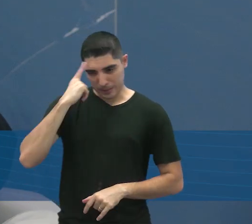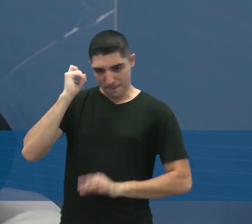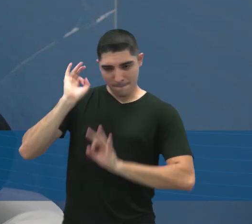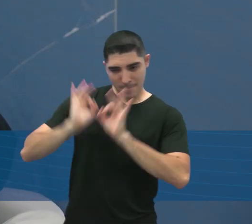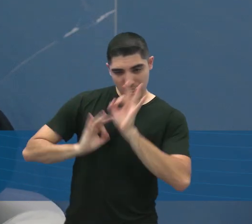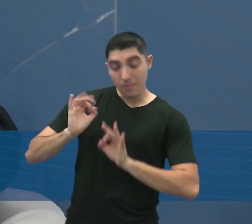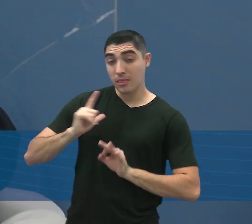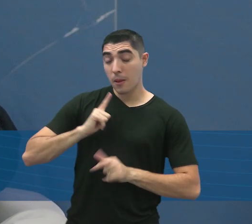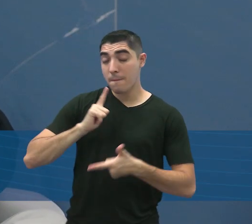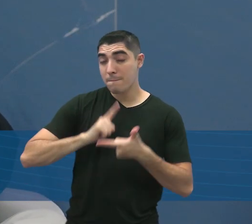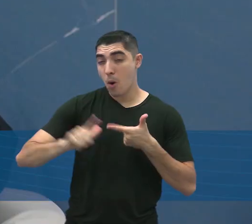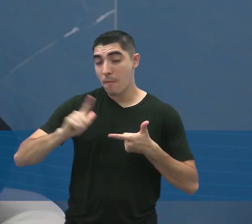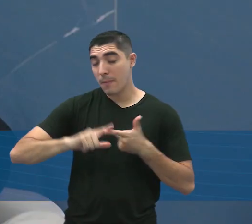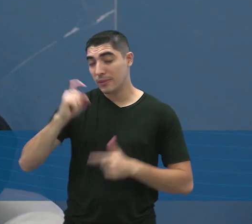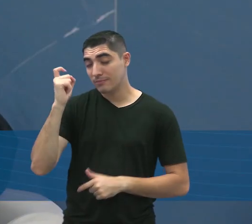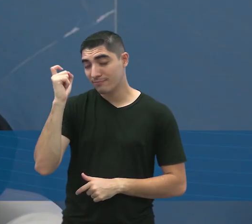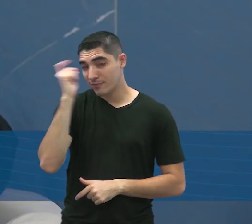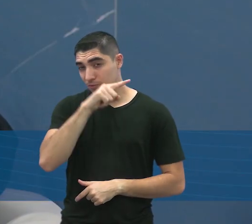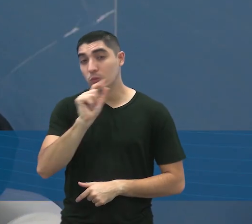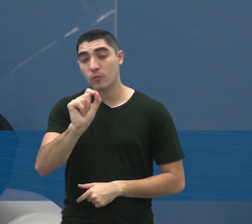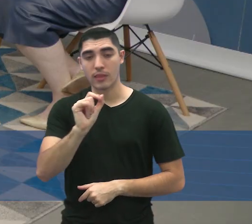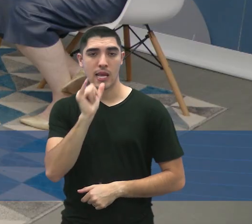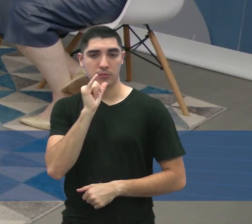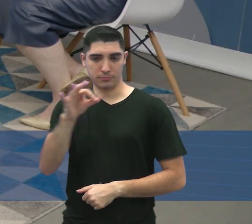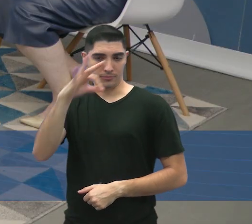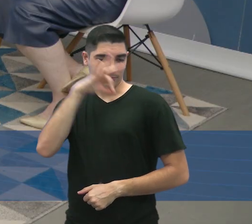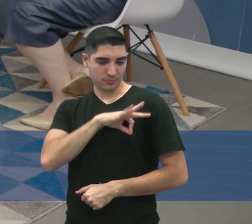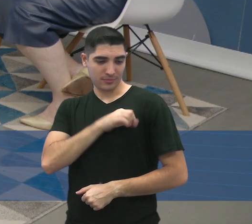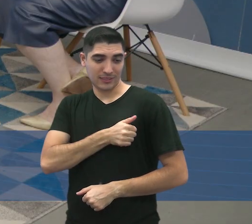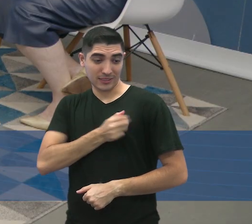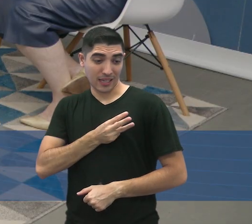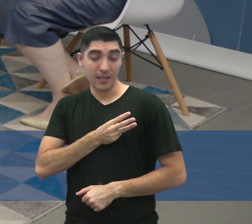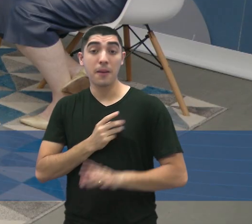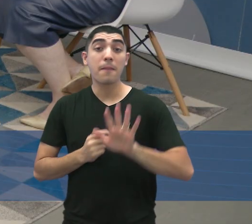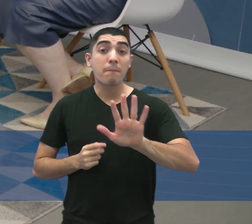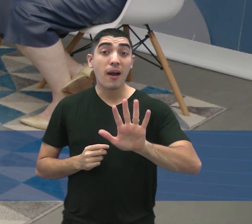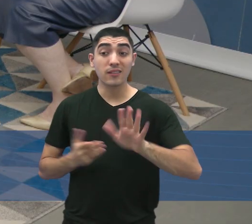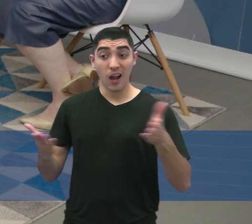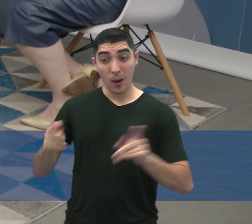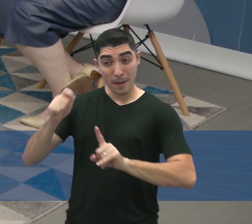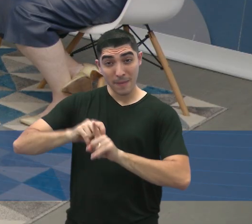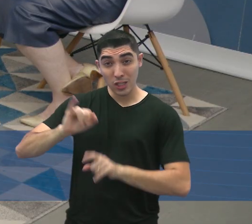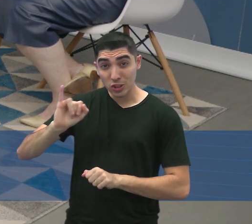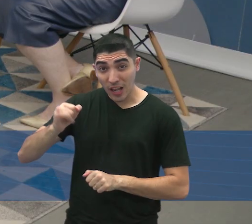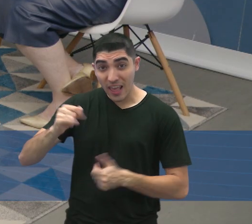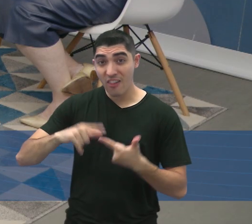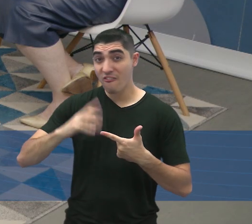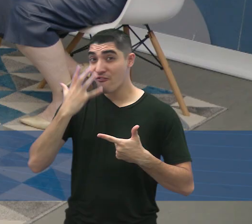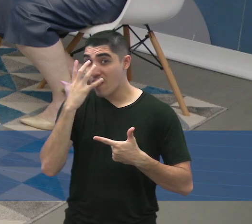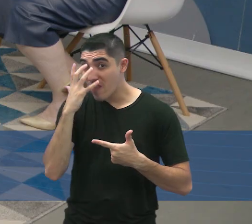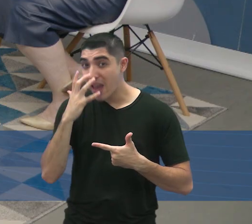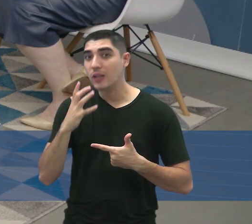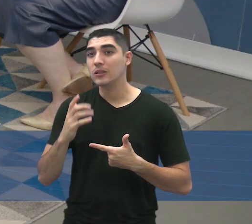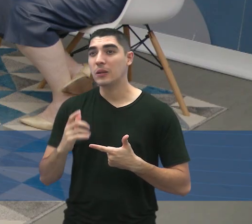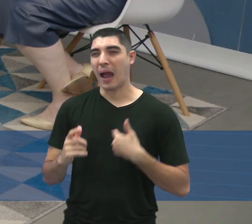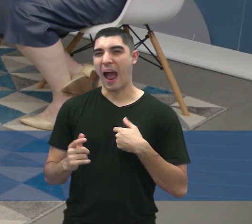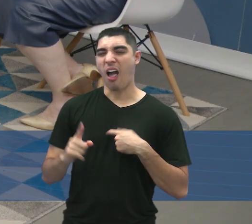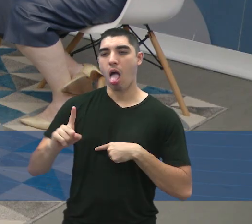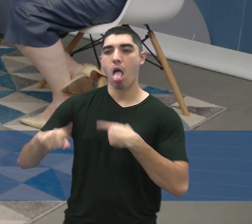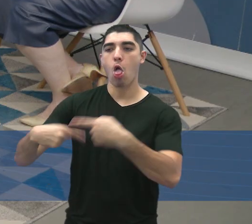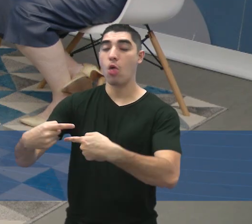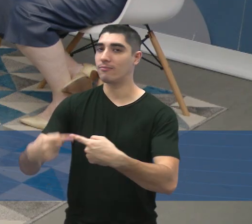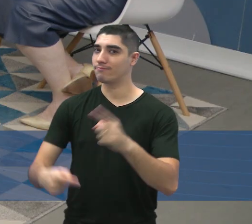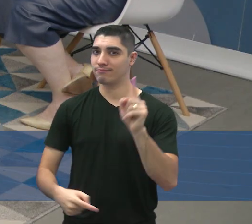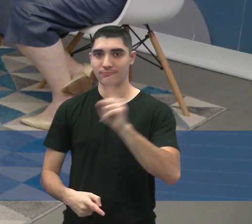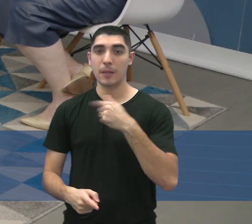no final do ano. Você recebe 13º, né? Mas tem umas contas agora em janeiro e fevereiro que não dá para empurrar com a